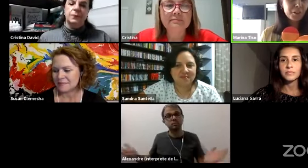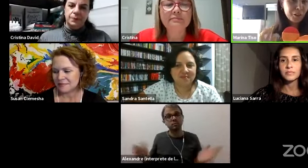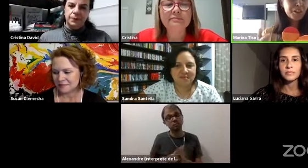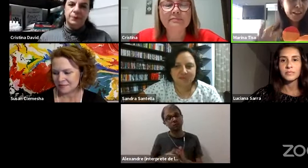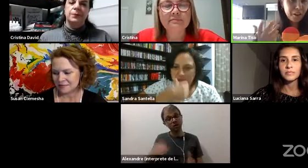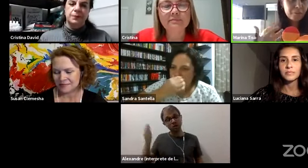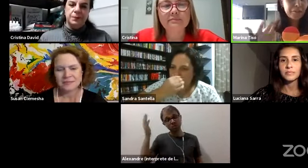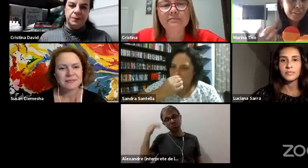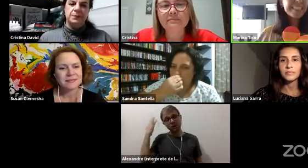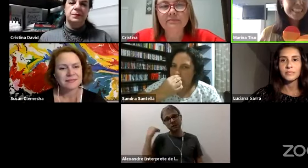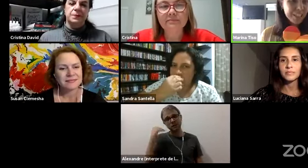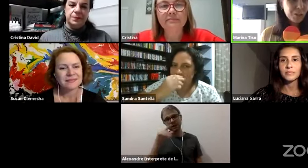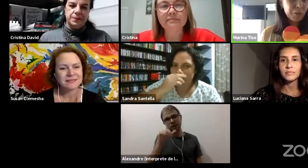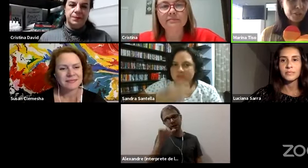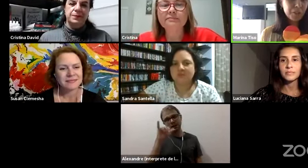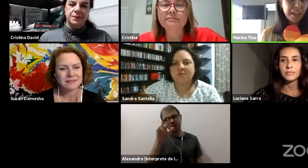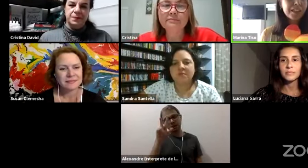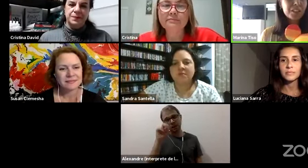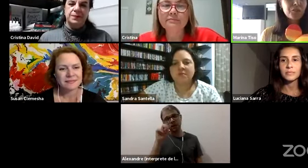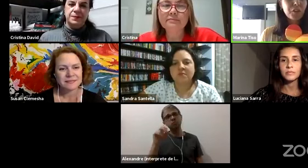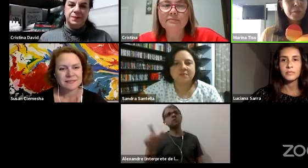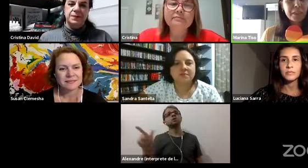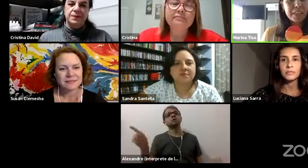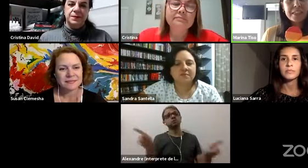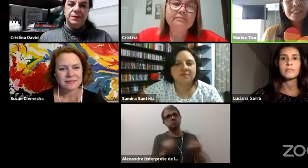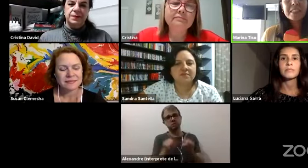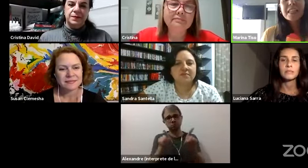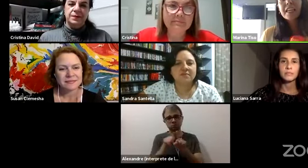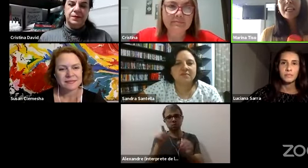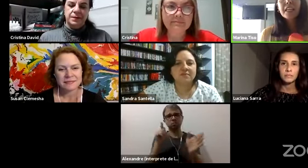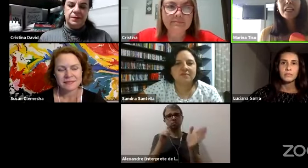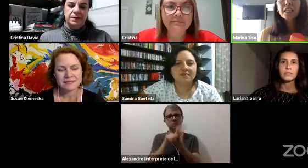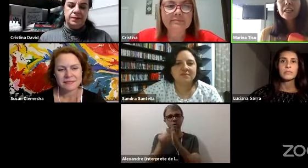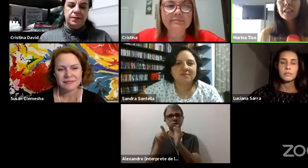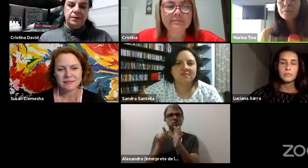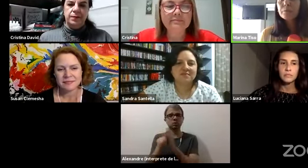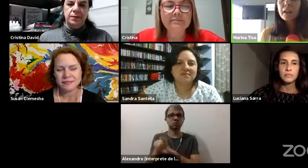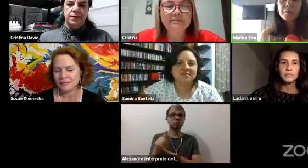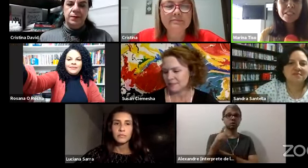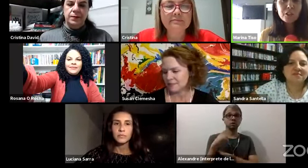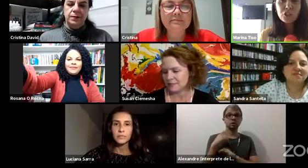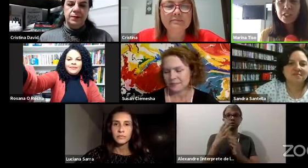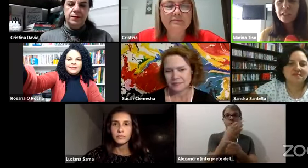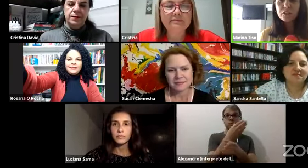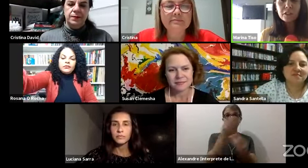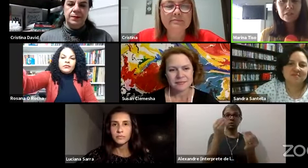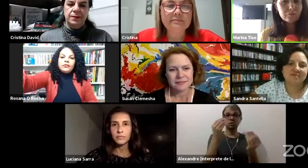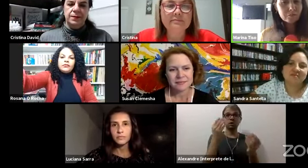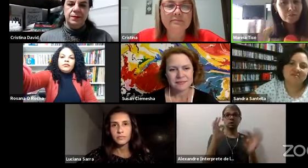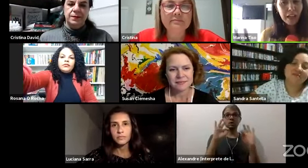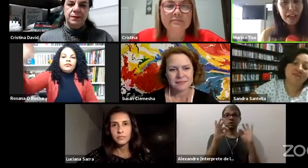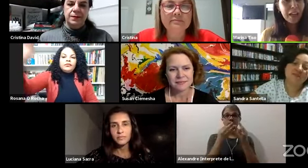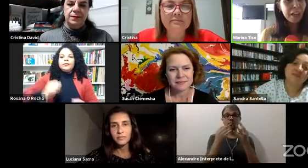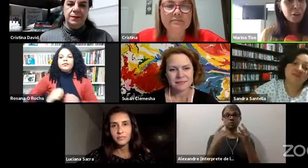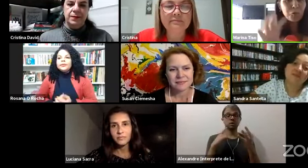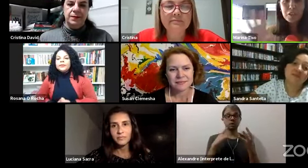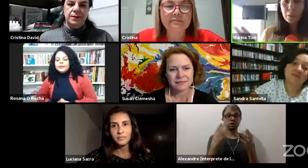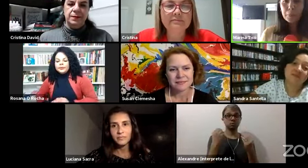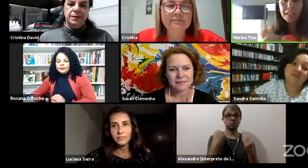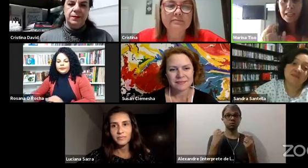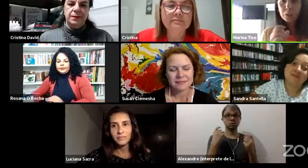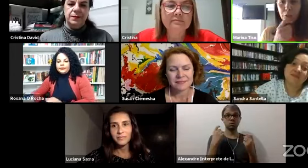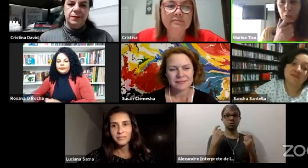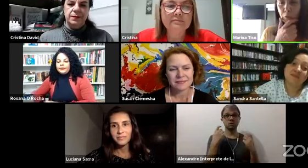também, eu acho que é uma aflição mesmo, né, das famílias. Mas eu acho que a Lu